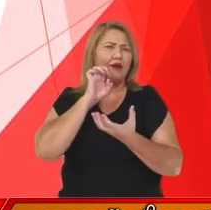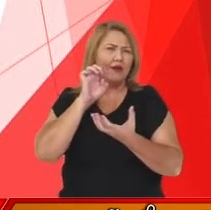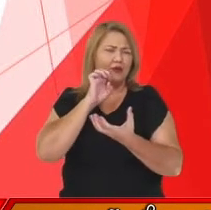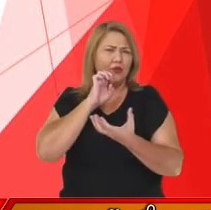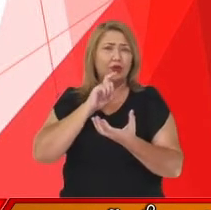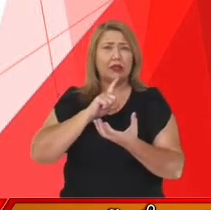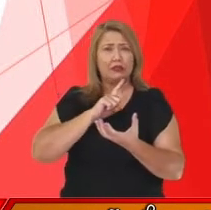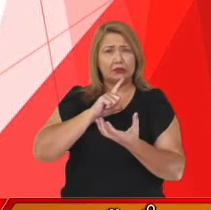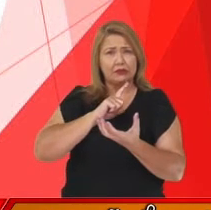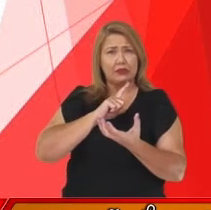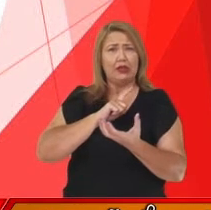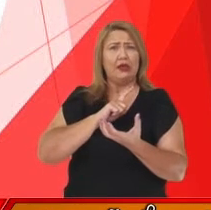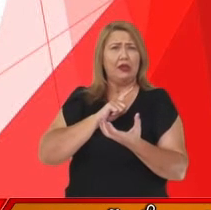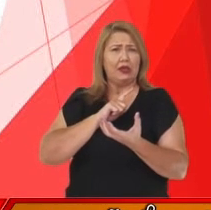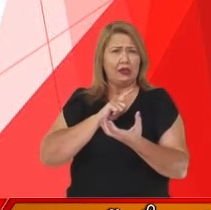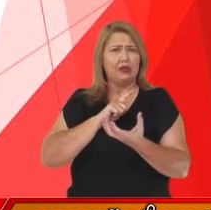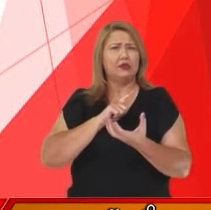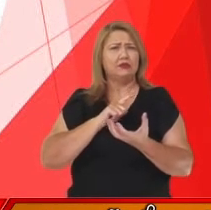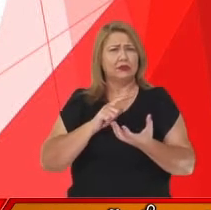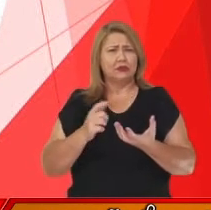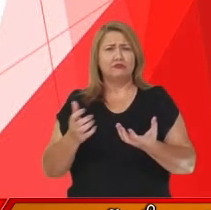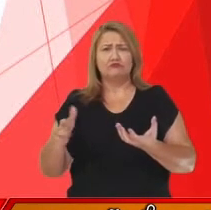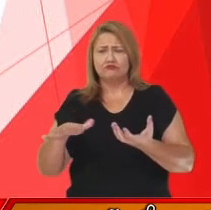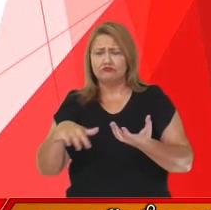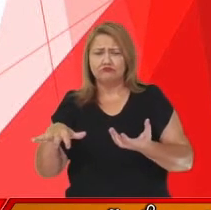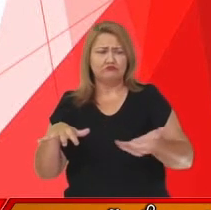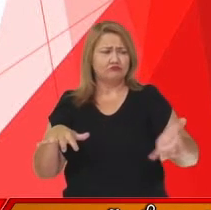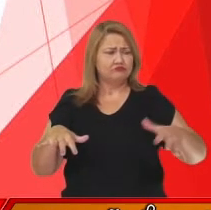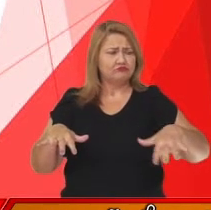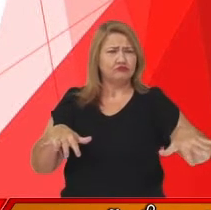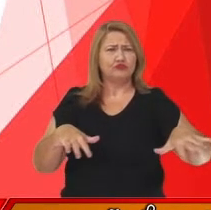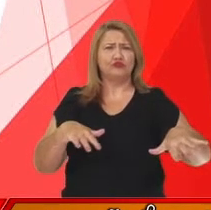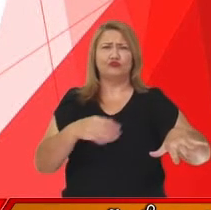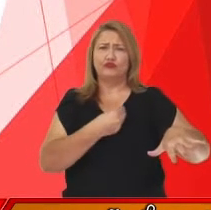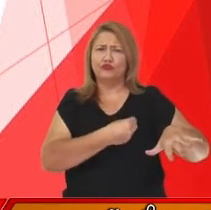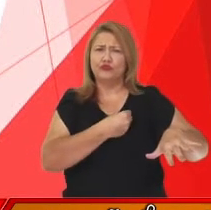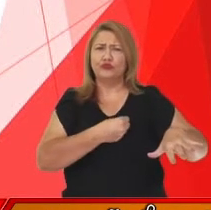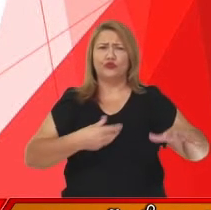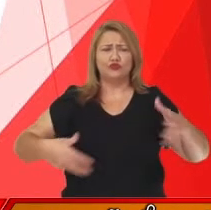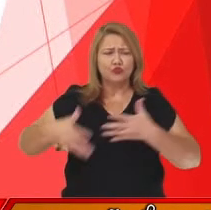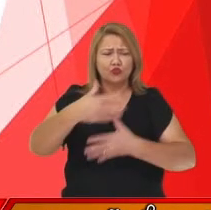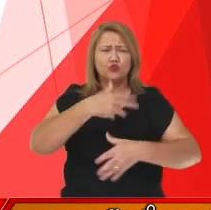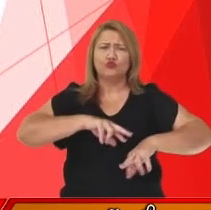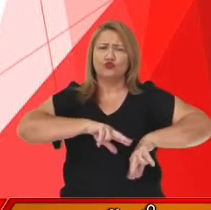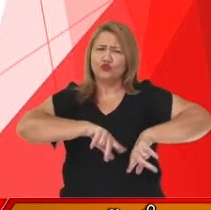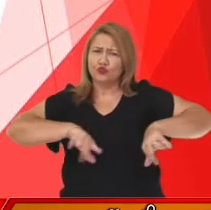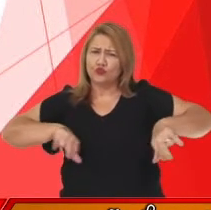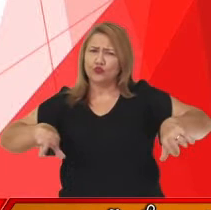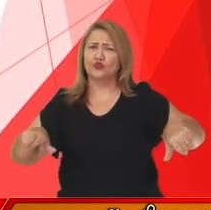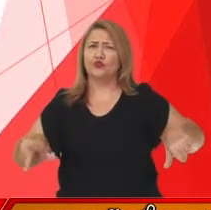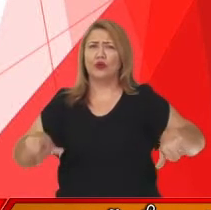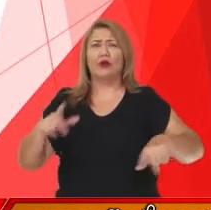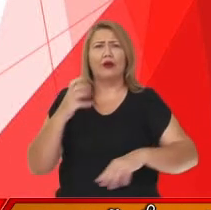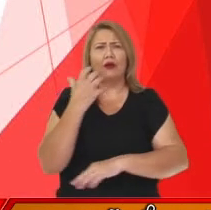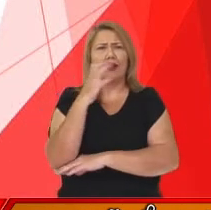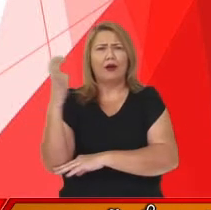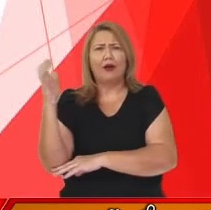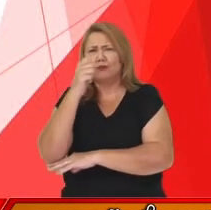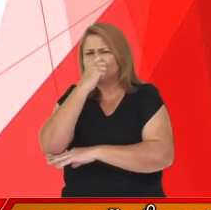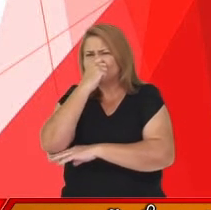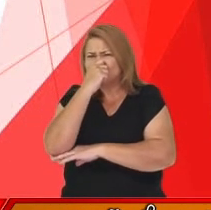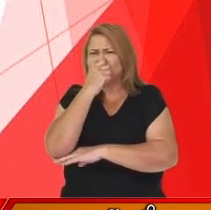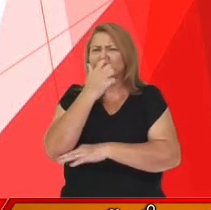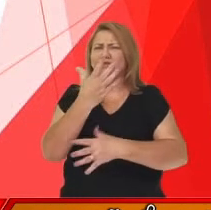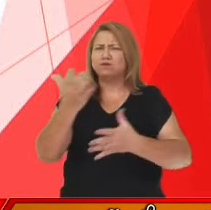biodiversidade gigantesca além de florestas mais densas elas ocorrem em